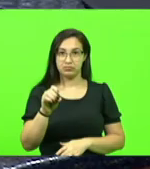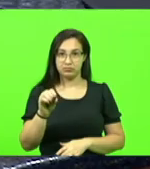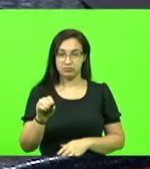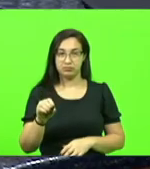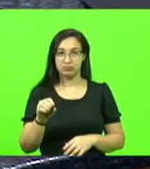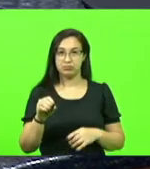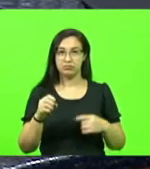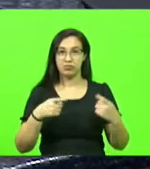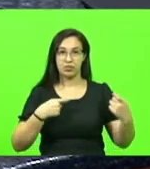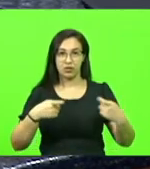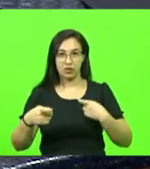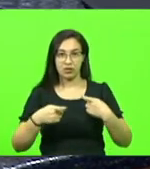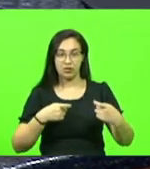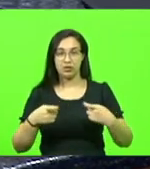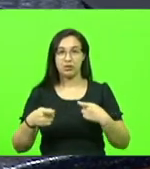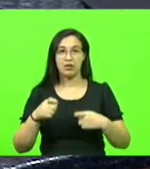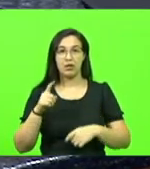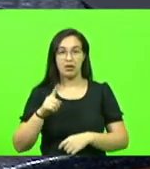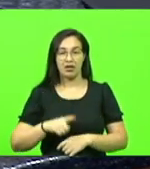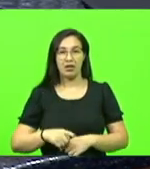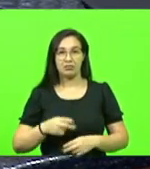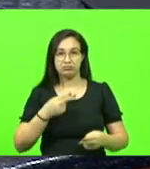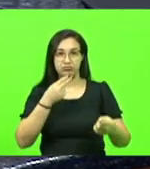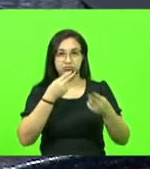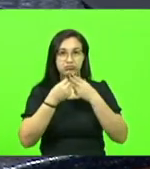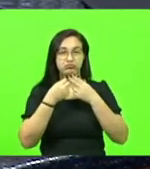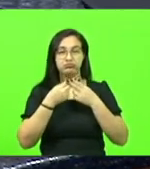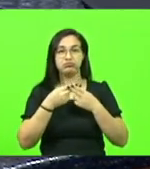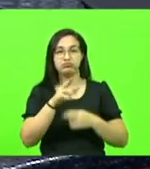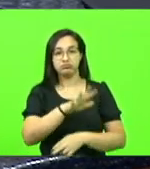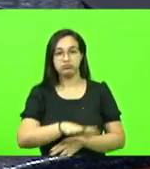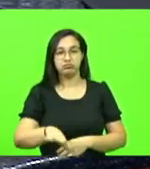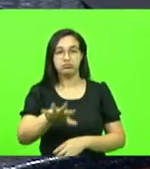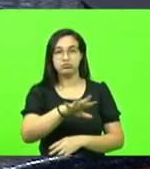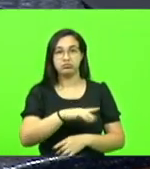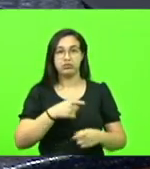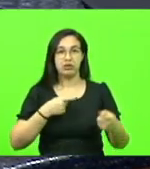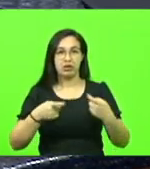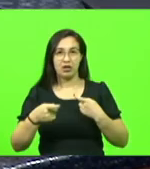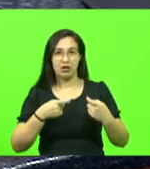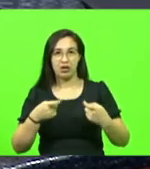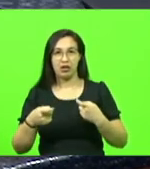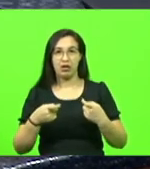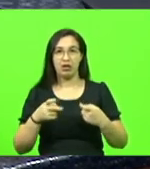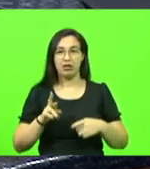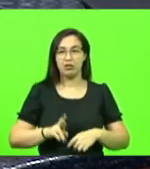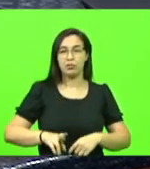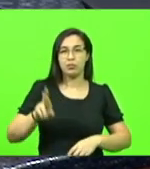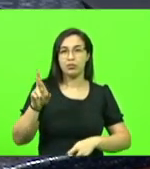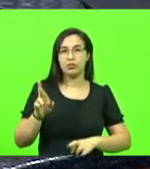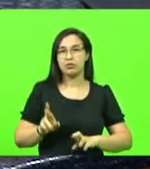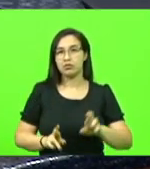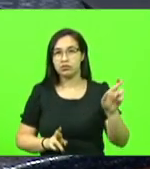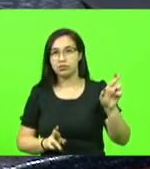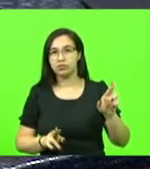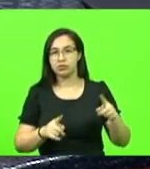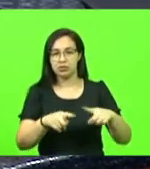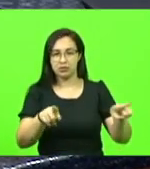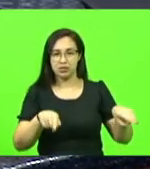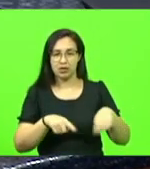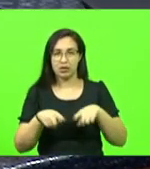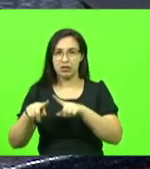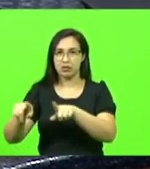algo extremamente marcante, principalmente para a região. Uma guerra de posses, né? Dono de posses de terrenos de um